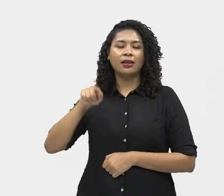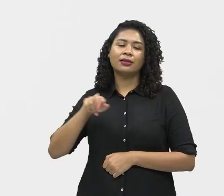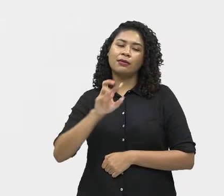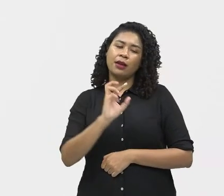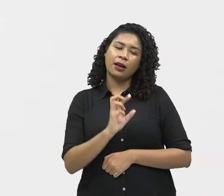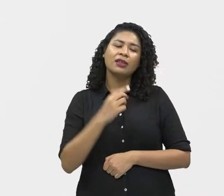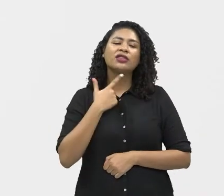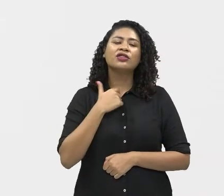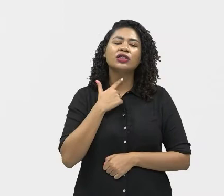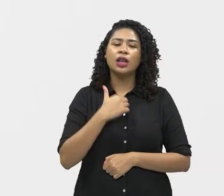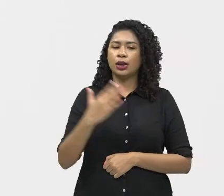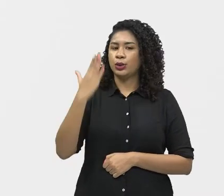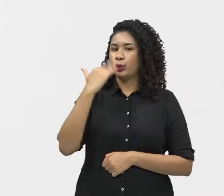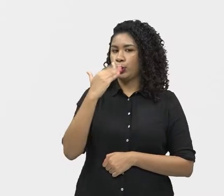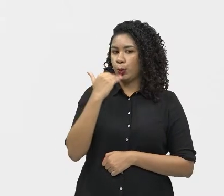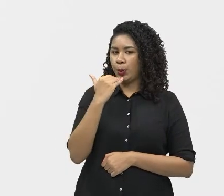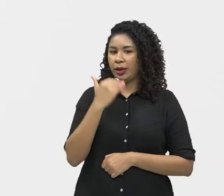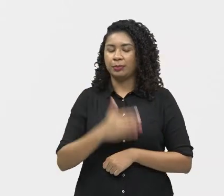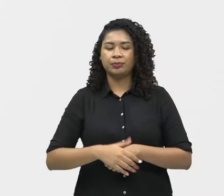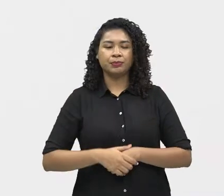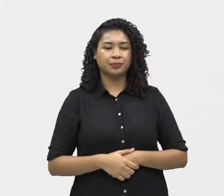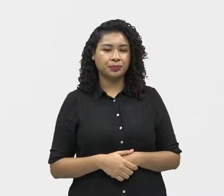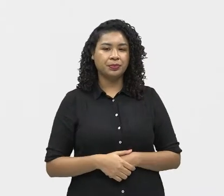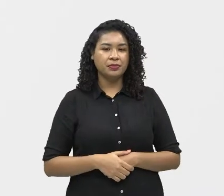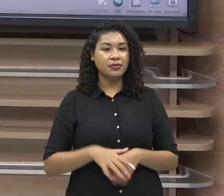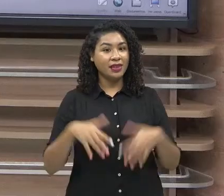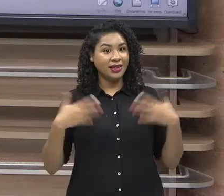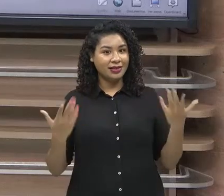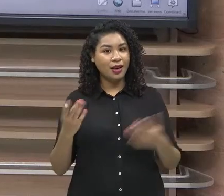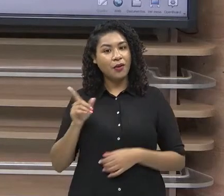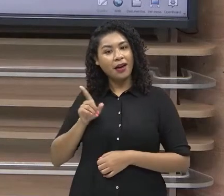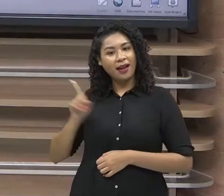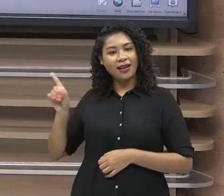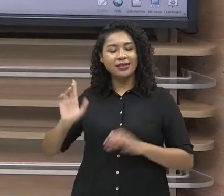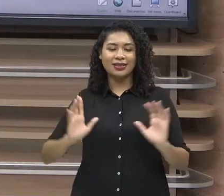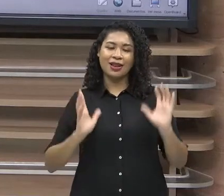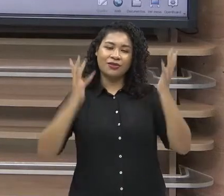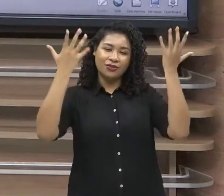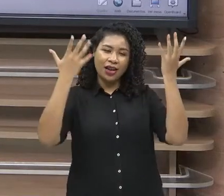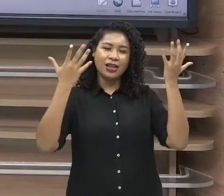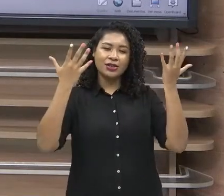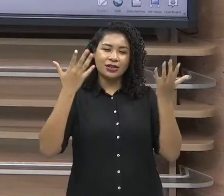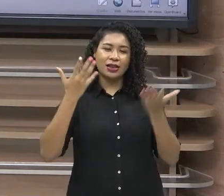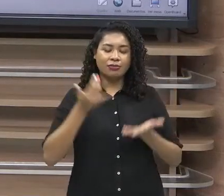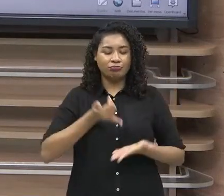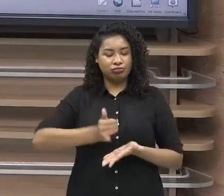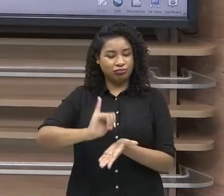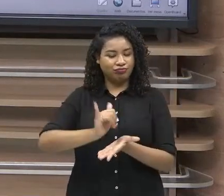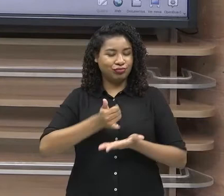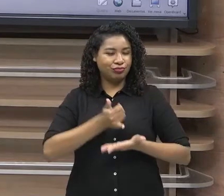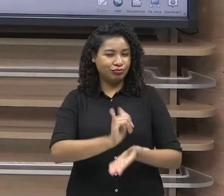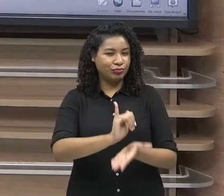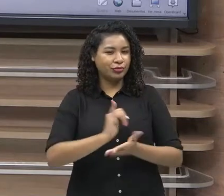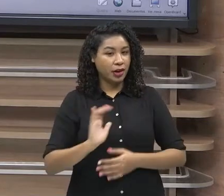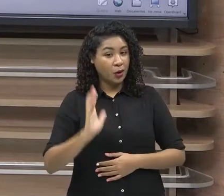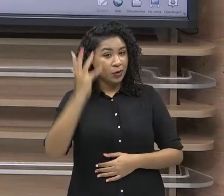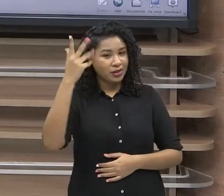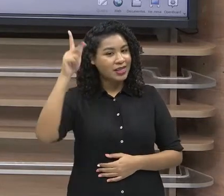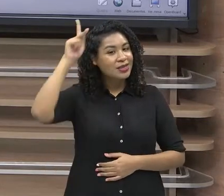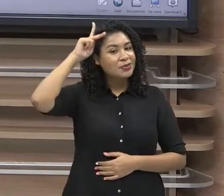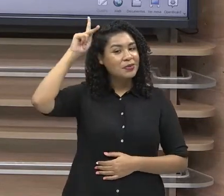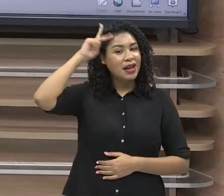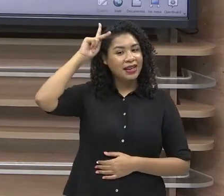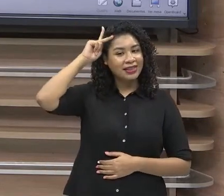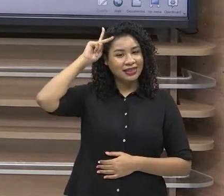boi. Então, esse é o Festival Folclórico de Parintins, que acontece aqui na